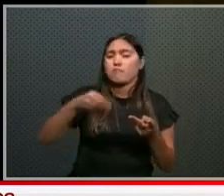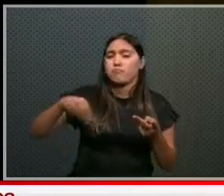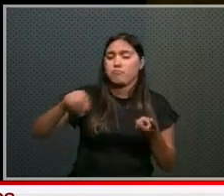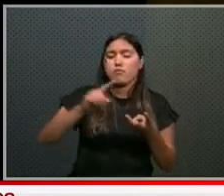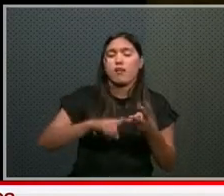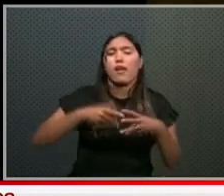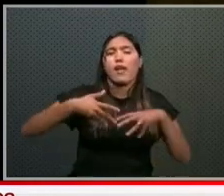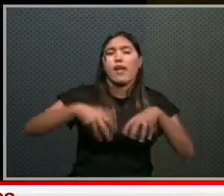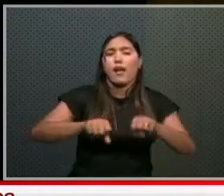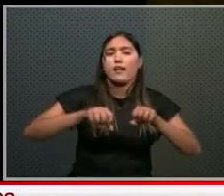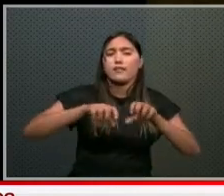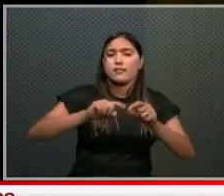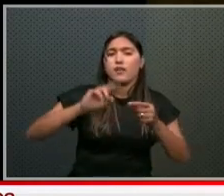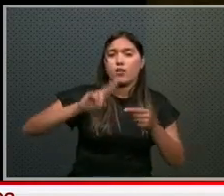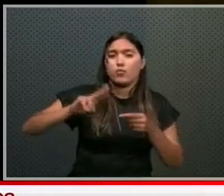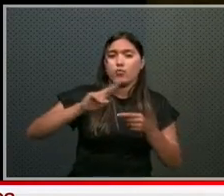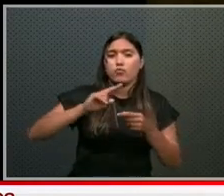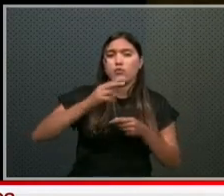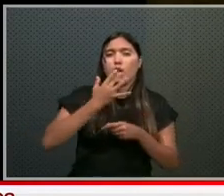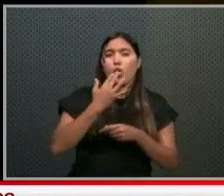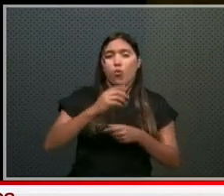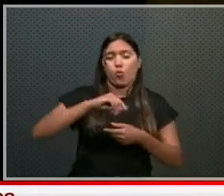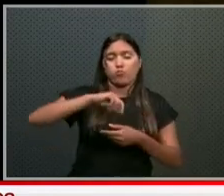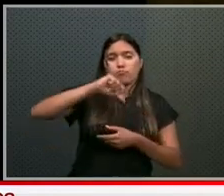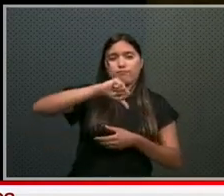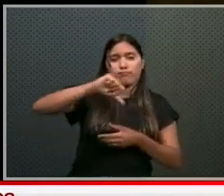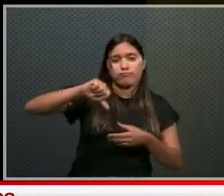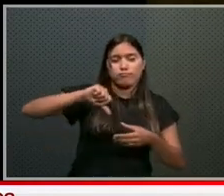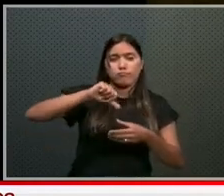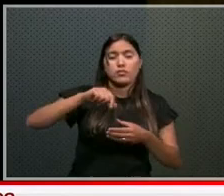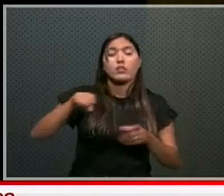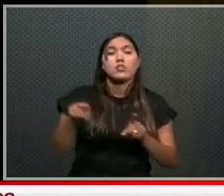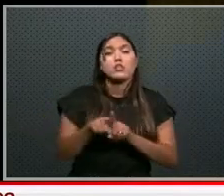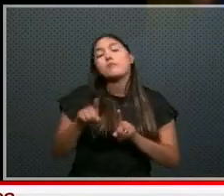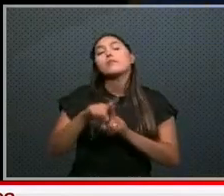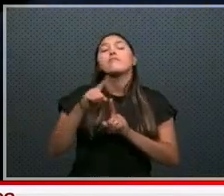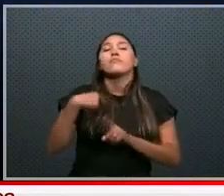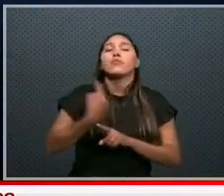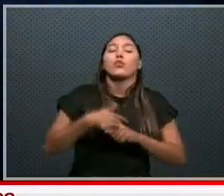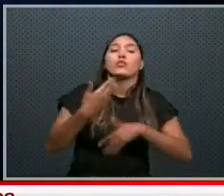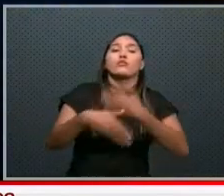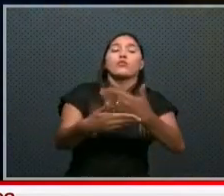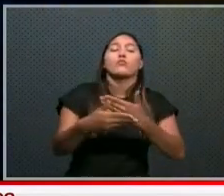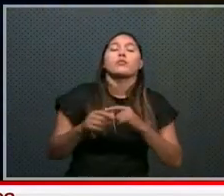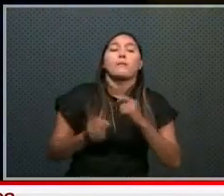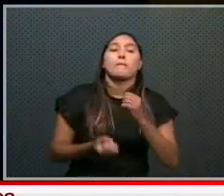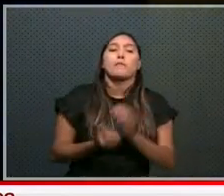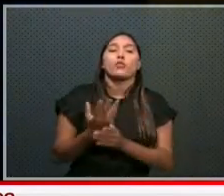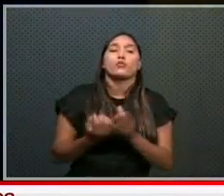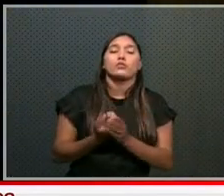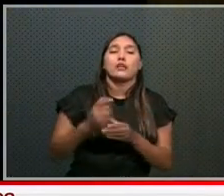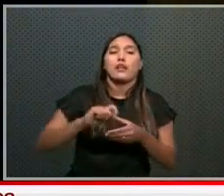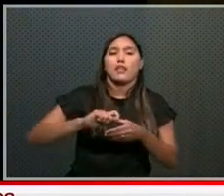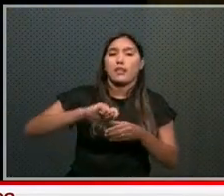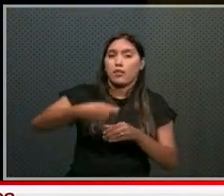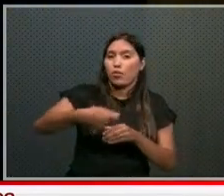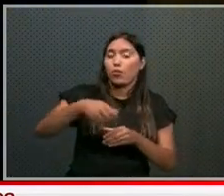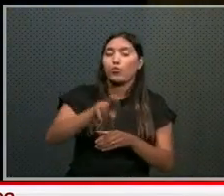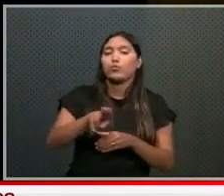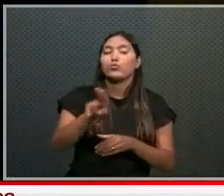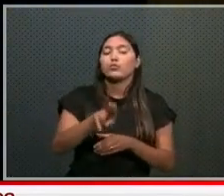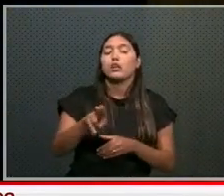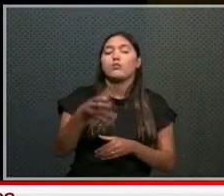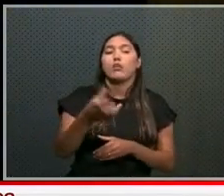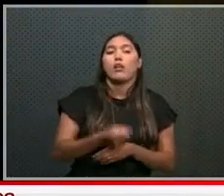corante somos Pioneiros no desenvolvimento de tecnologias na produção de iogurtes a partir de leite de